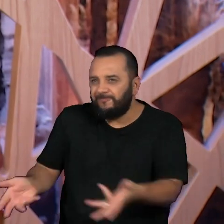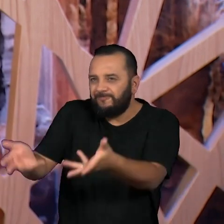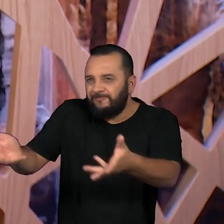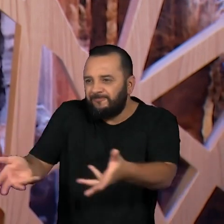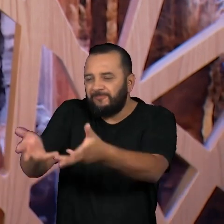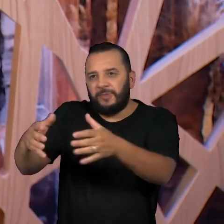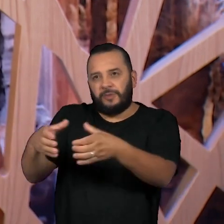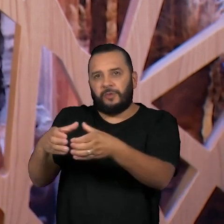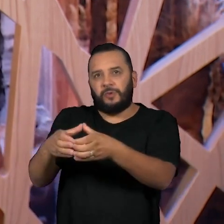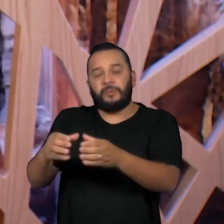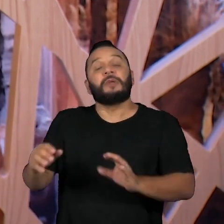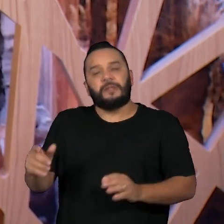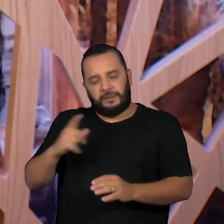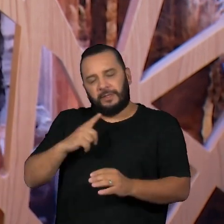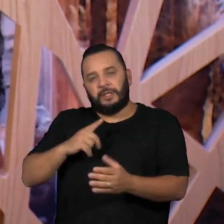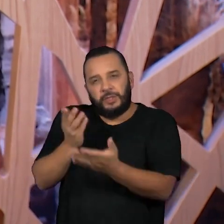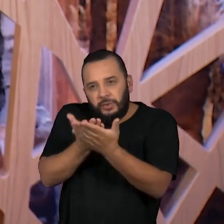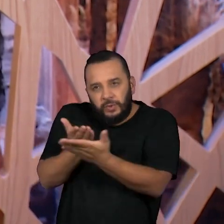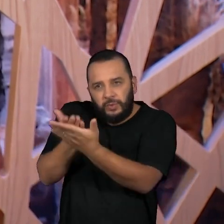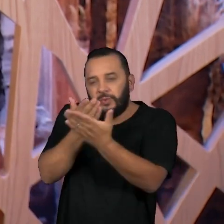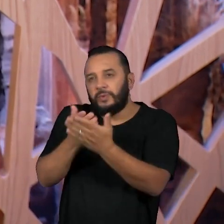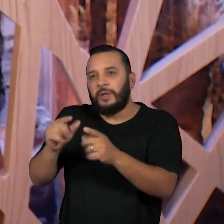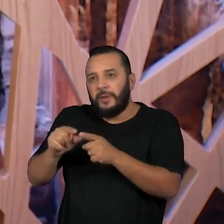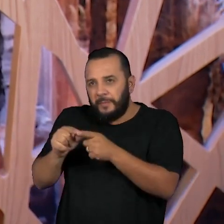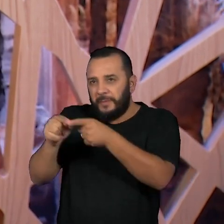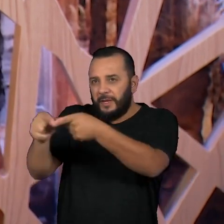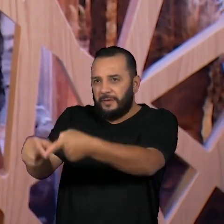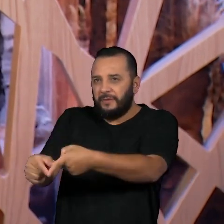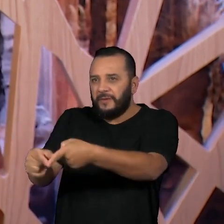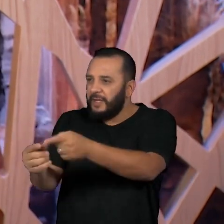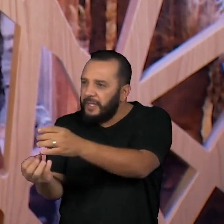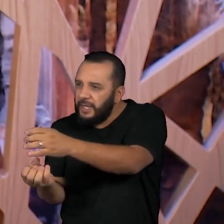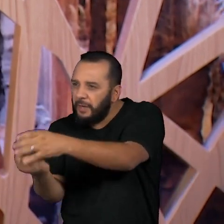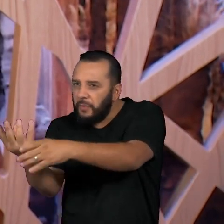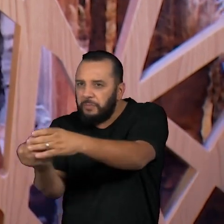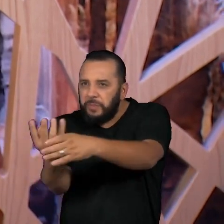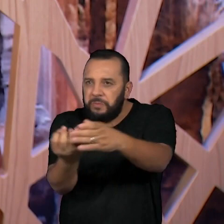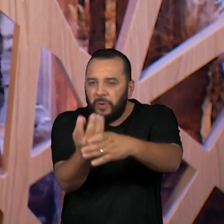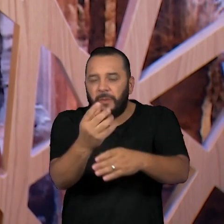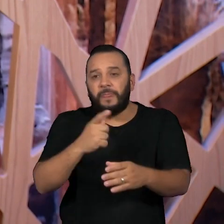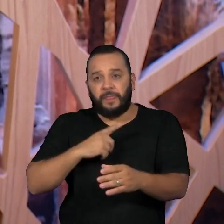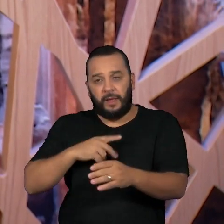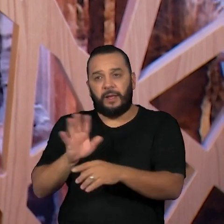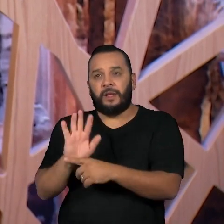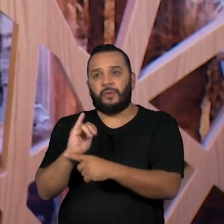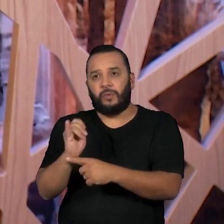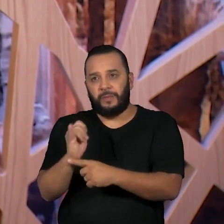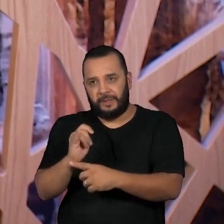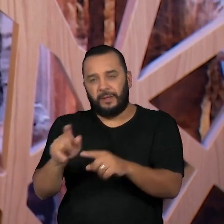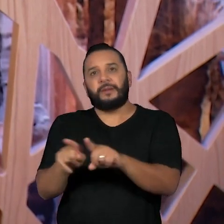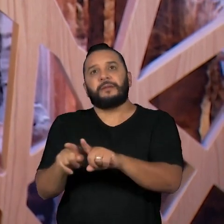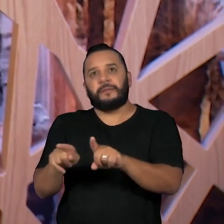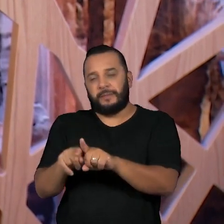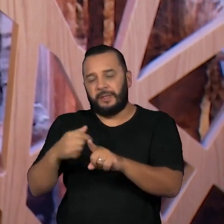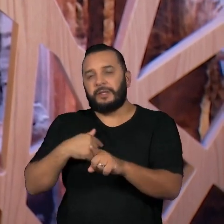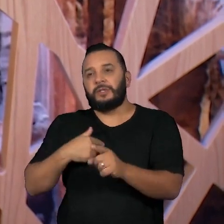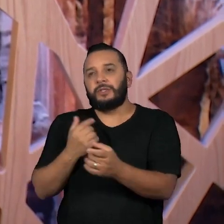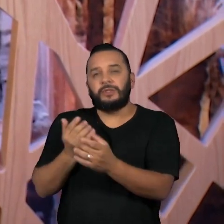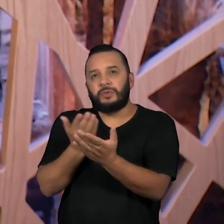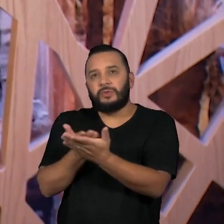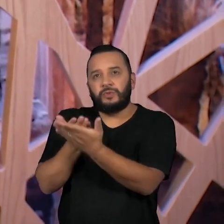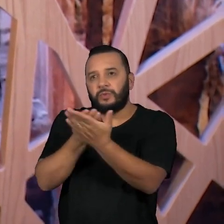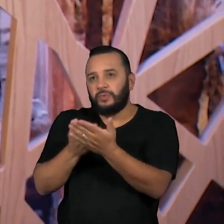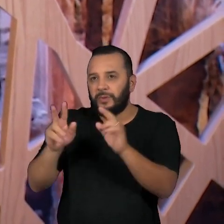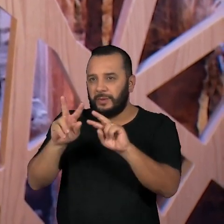foi o Periferias Insurgentes, que saiu um documentário e também uma publicação, que estuda sobre o VAI, né, o